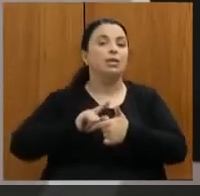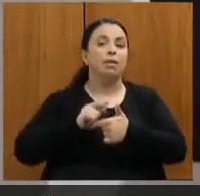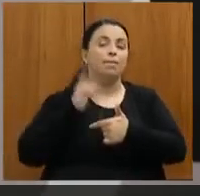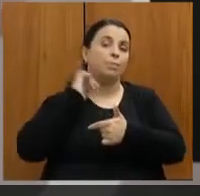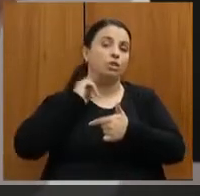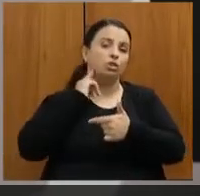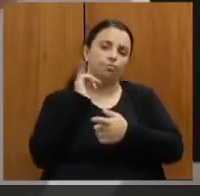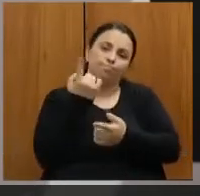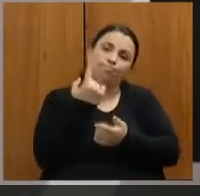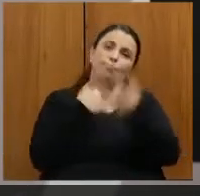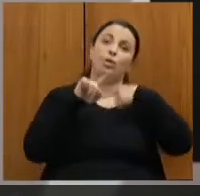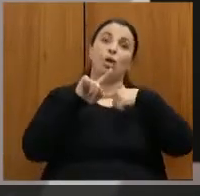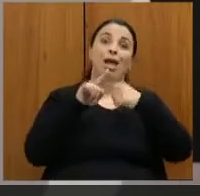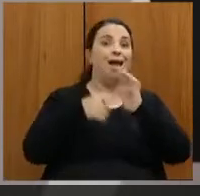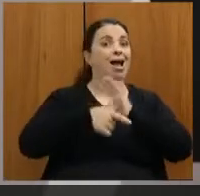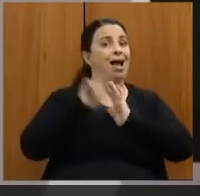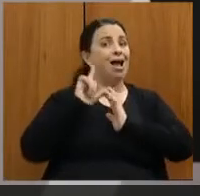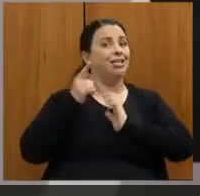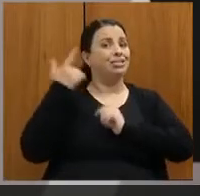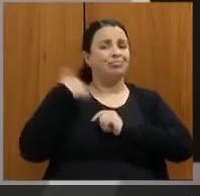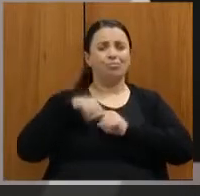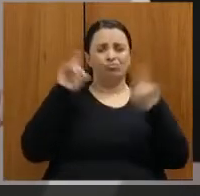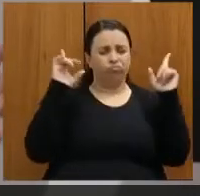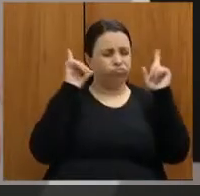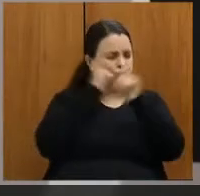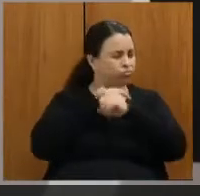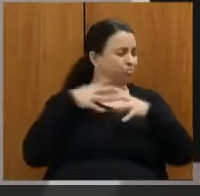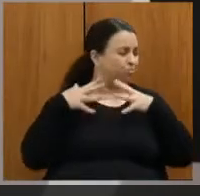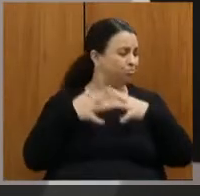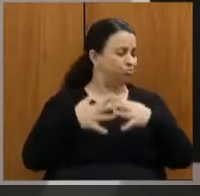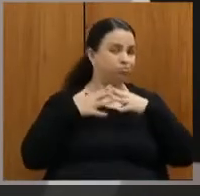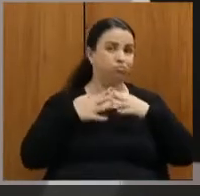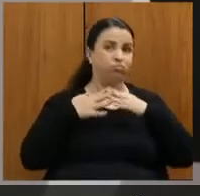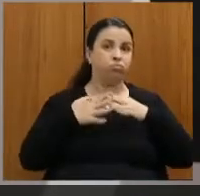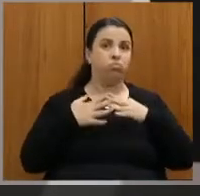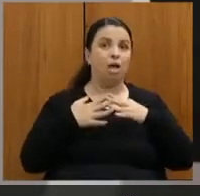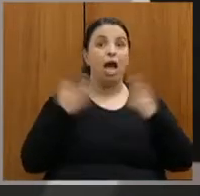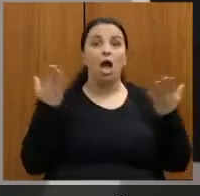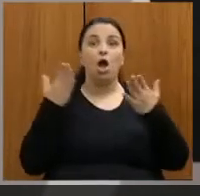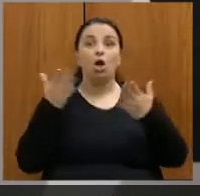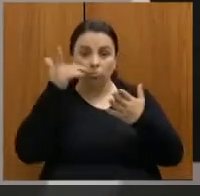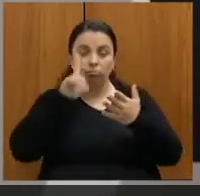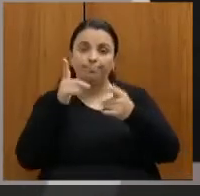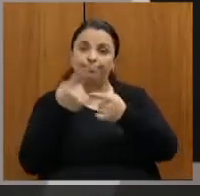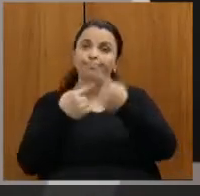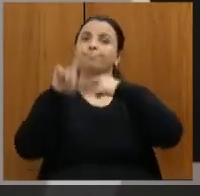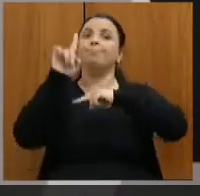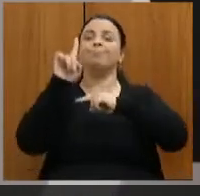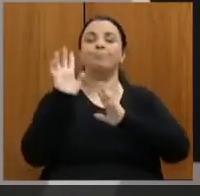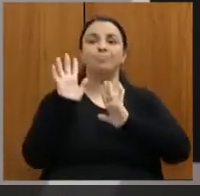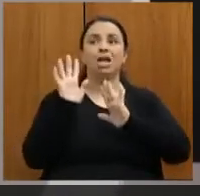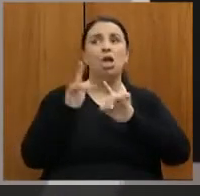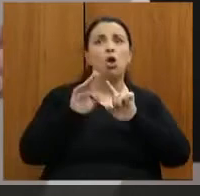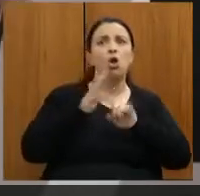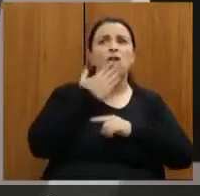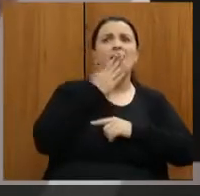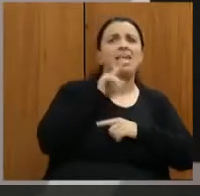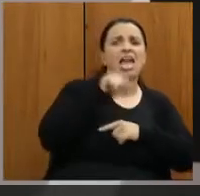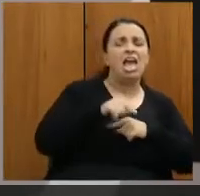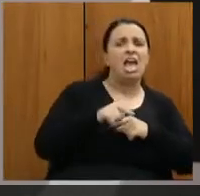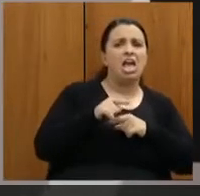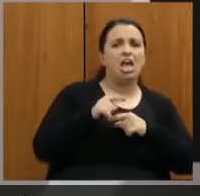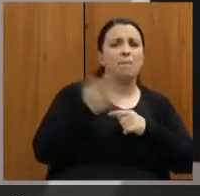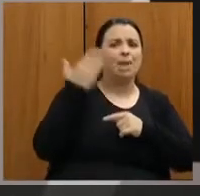que estava nos governos anteriores né que eu não vou não sei quem foi que criou toda essa complicação mas